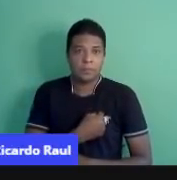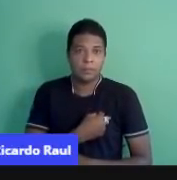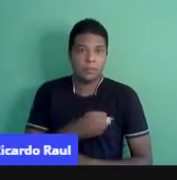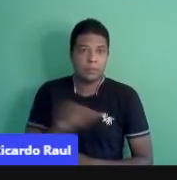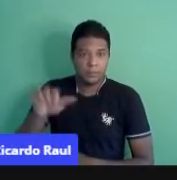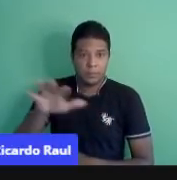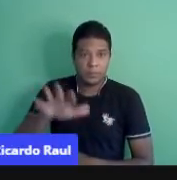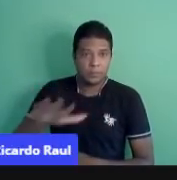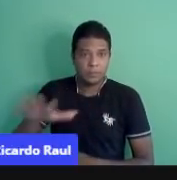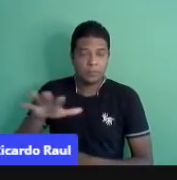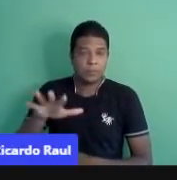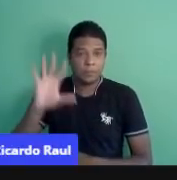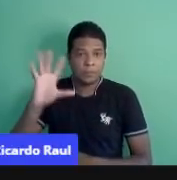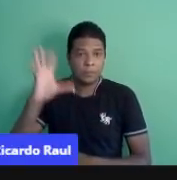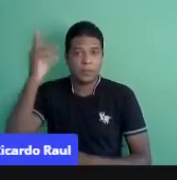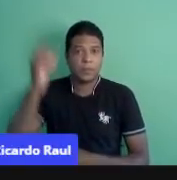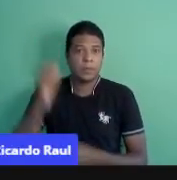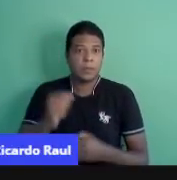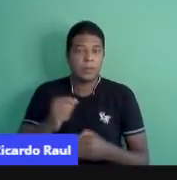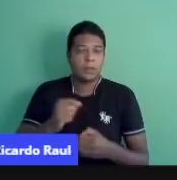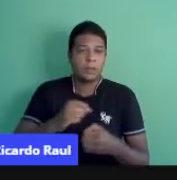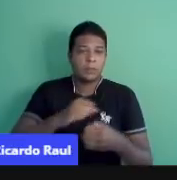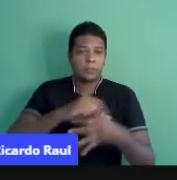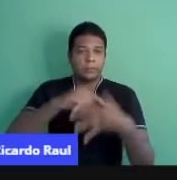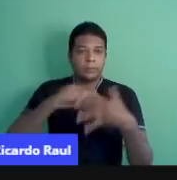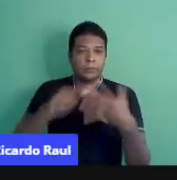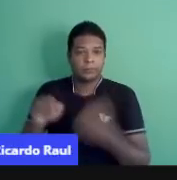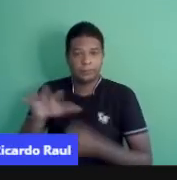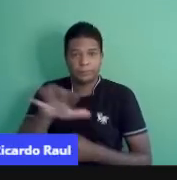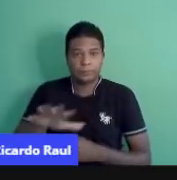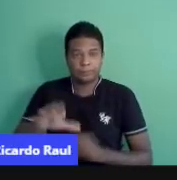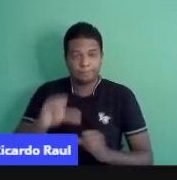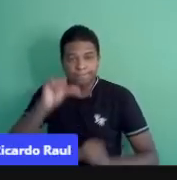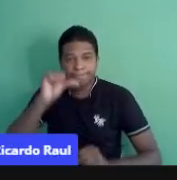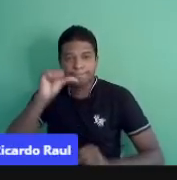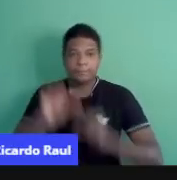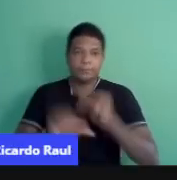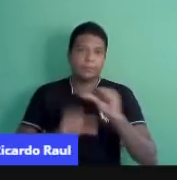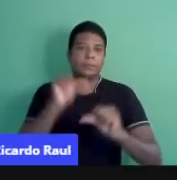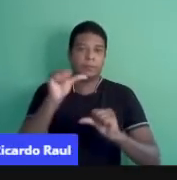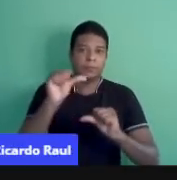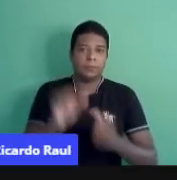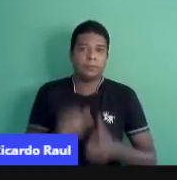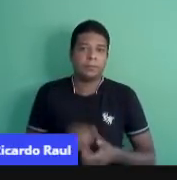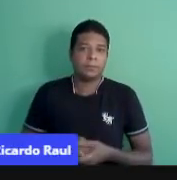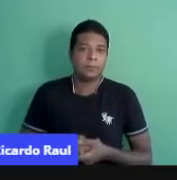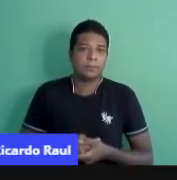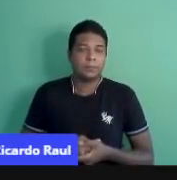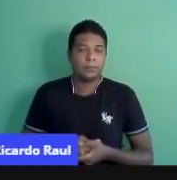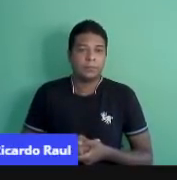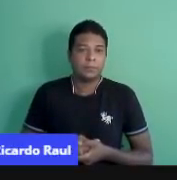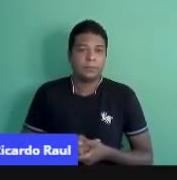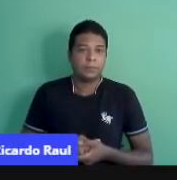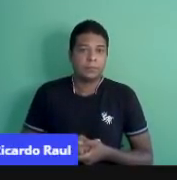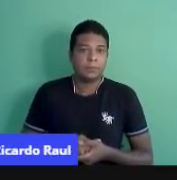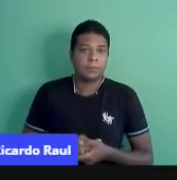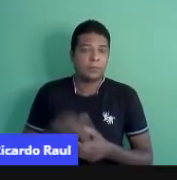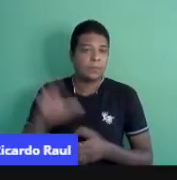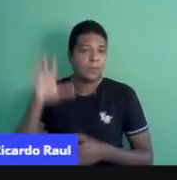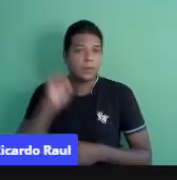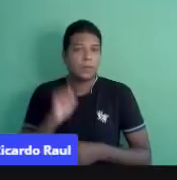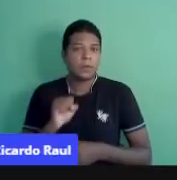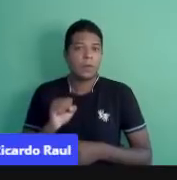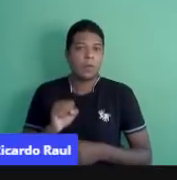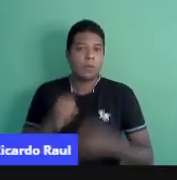espaço, tempo, quantidade, relação e transformação, traços, sons, corpo e